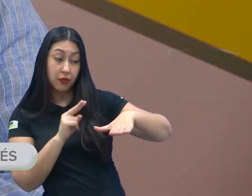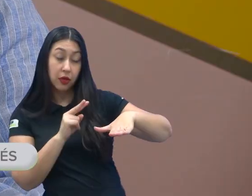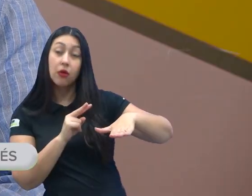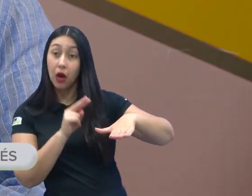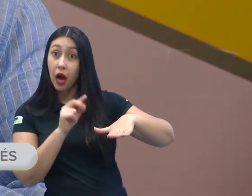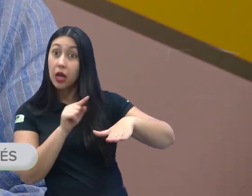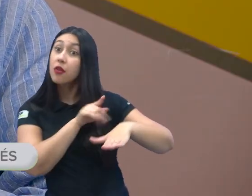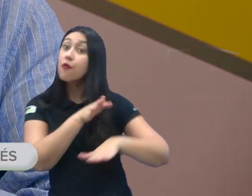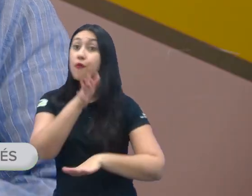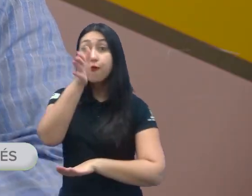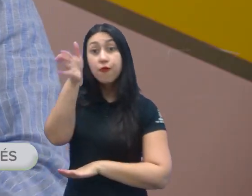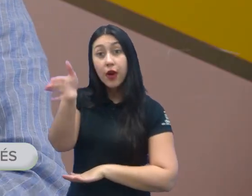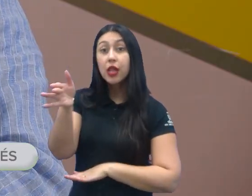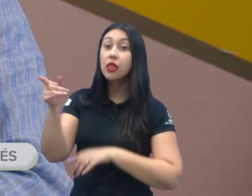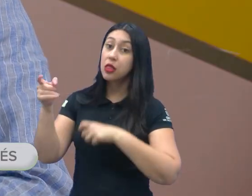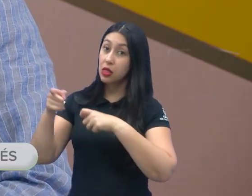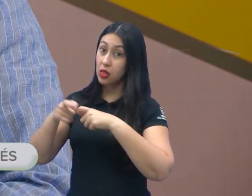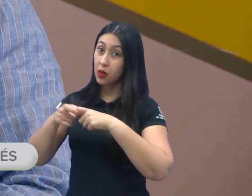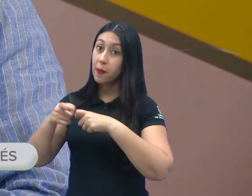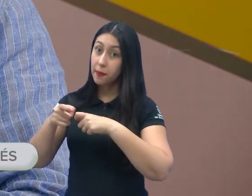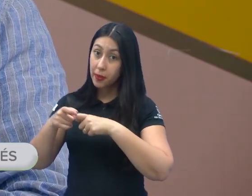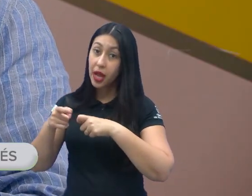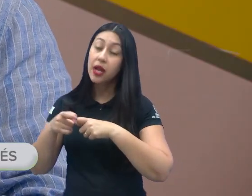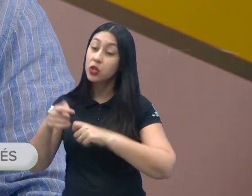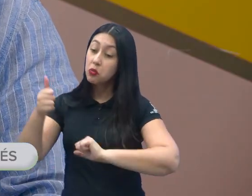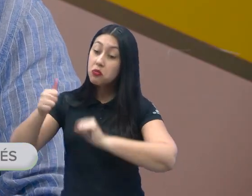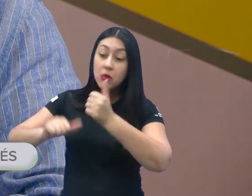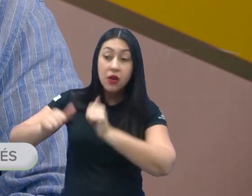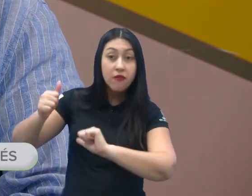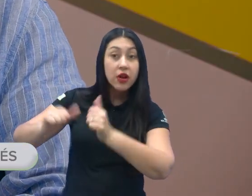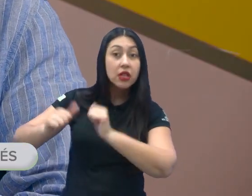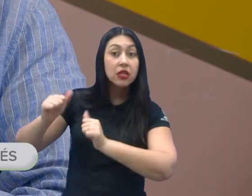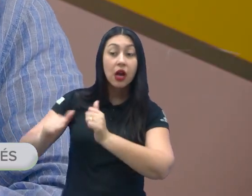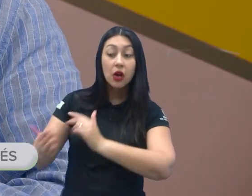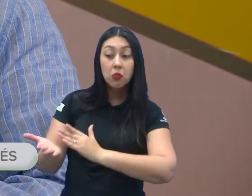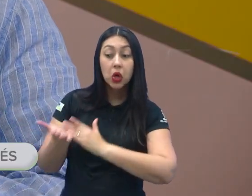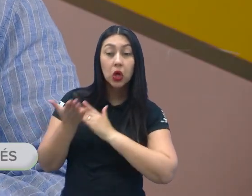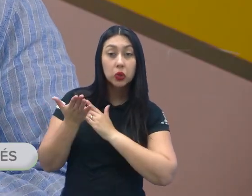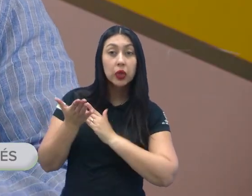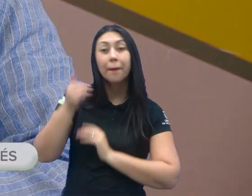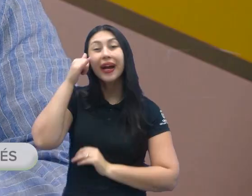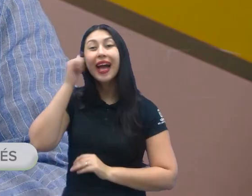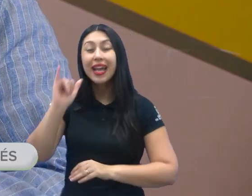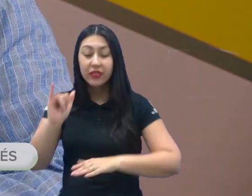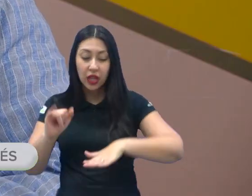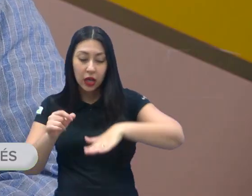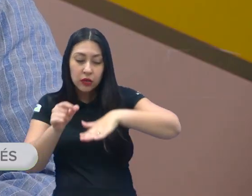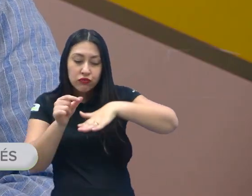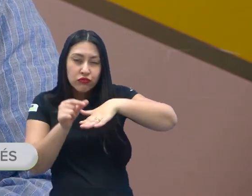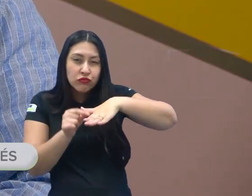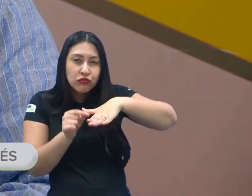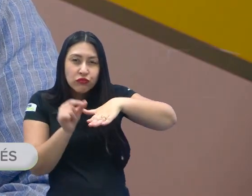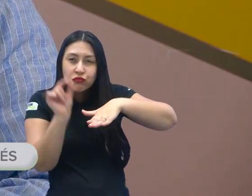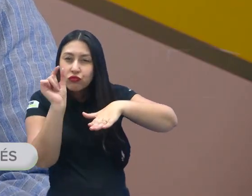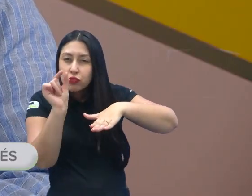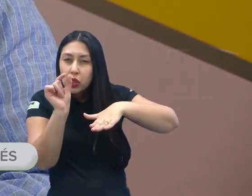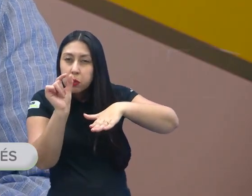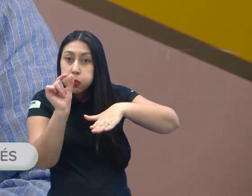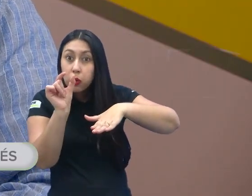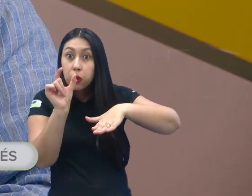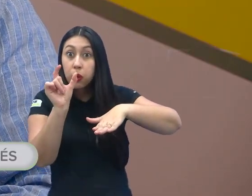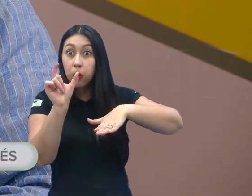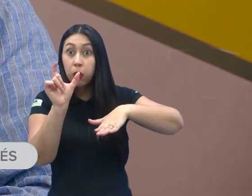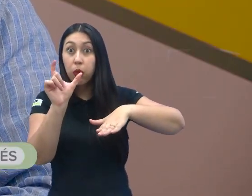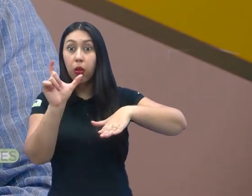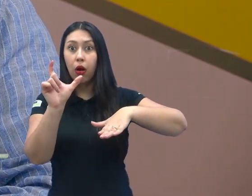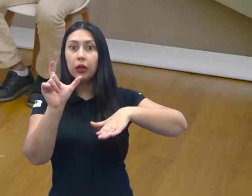procurar um médico para que possa avaliar, fazer alguma coisa para evitar que essa bolinha se transforme numa ferida grande que demora